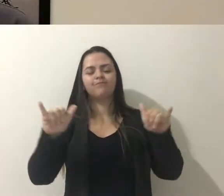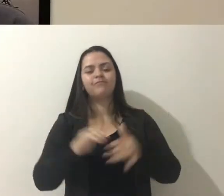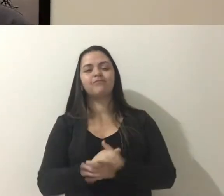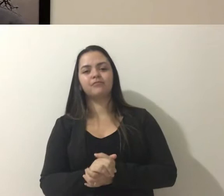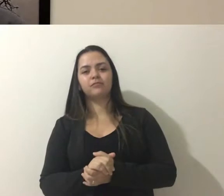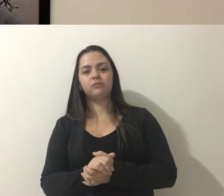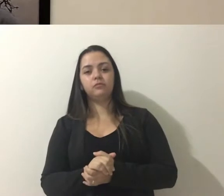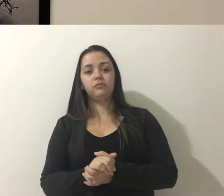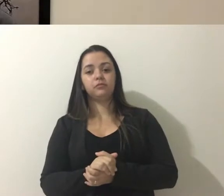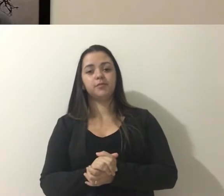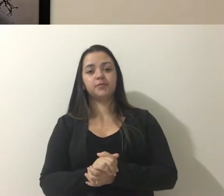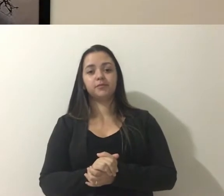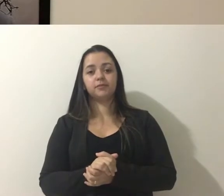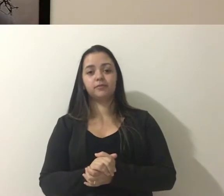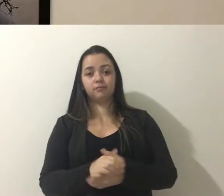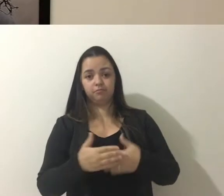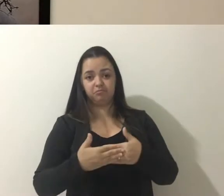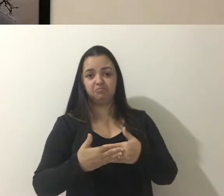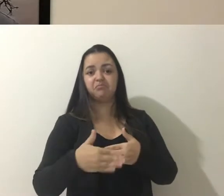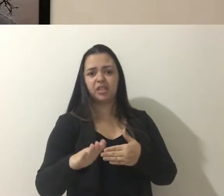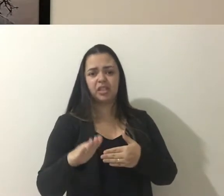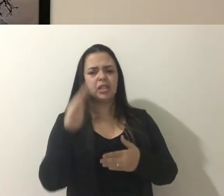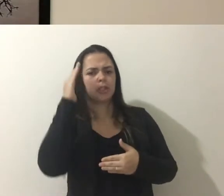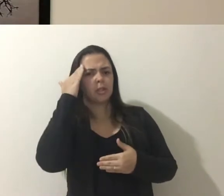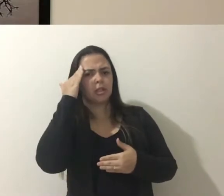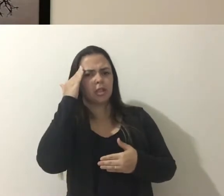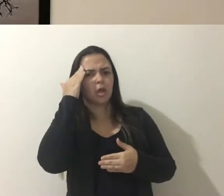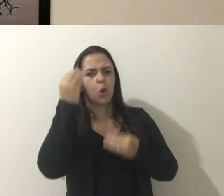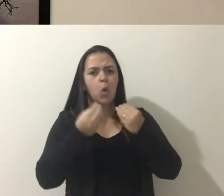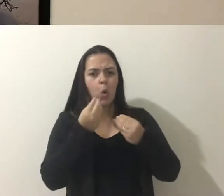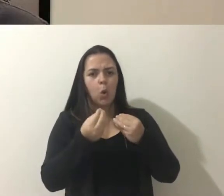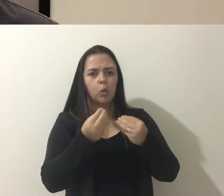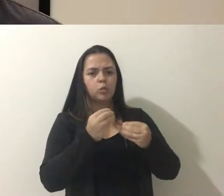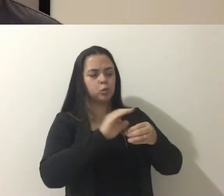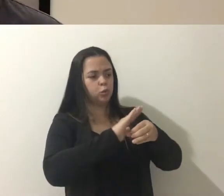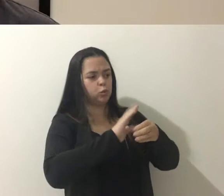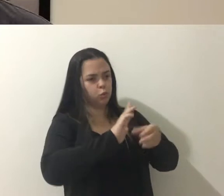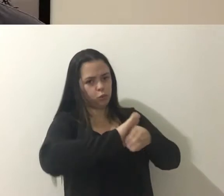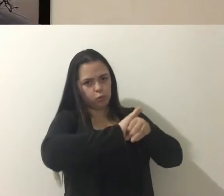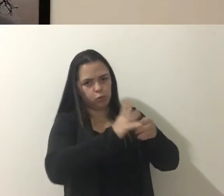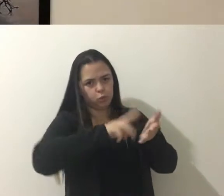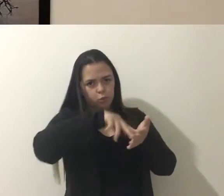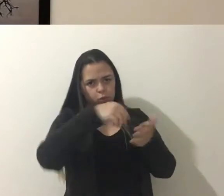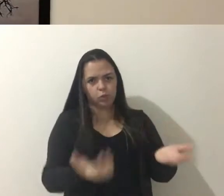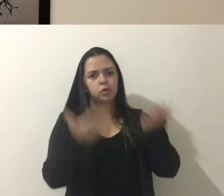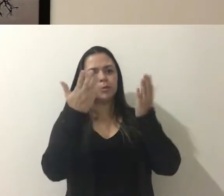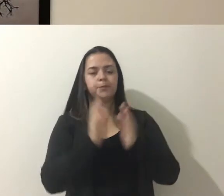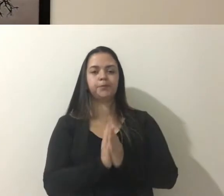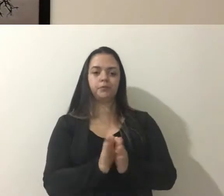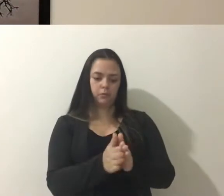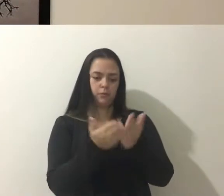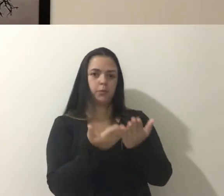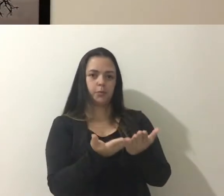notícia. E a partir desse contexto de ressurreição, eu quero que você abra a sua